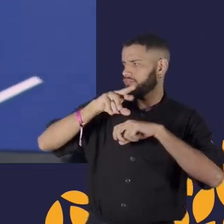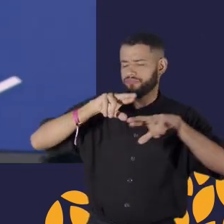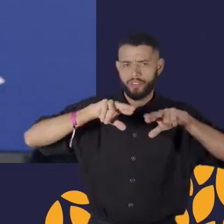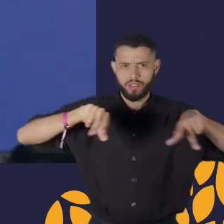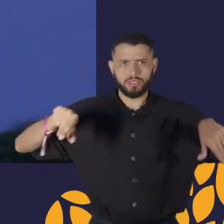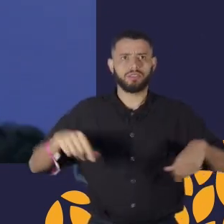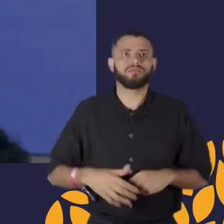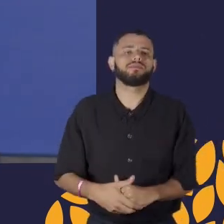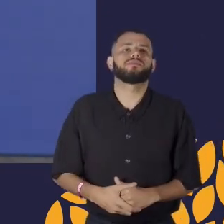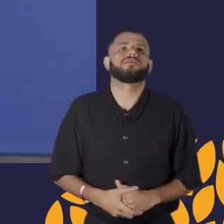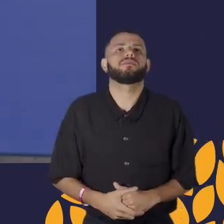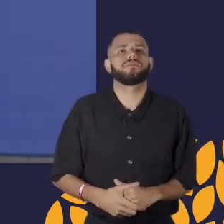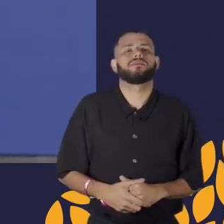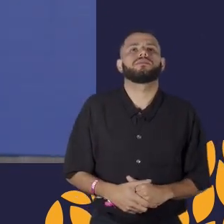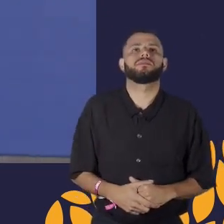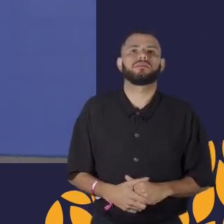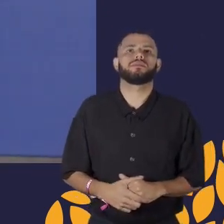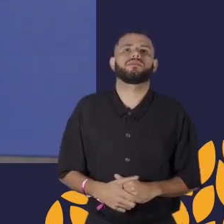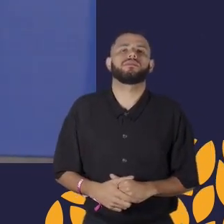Então, assim, pessoal,